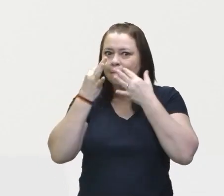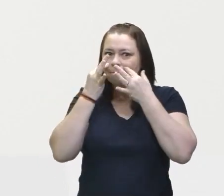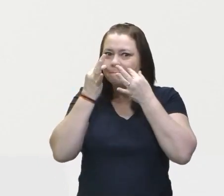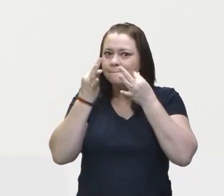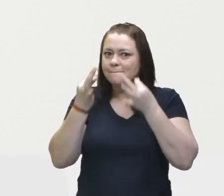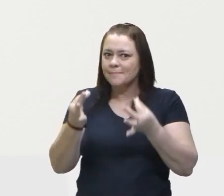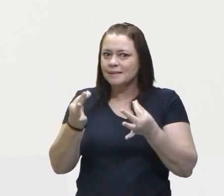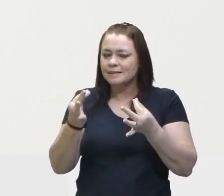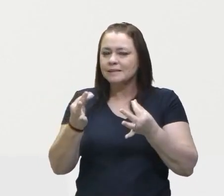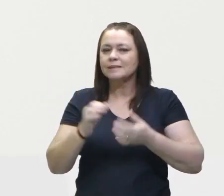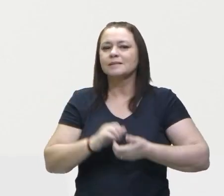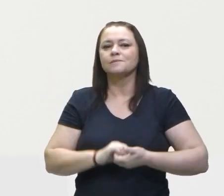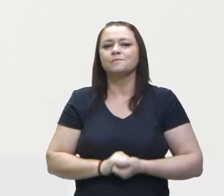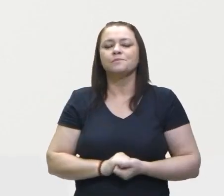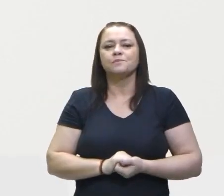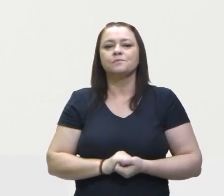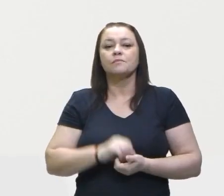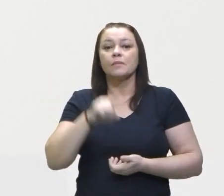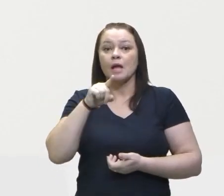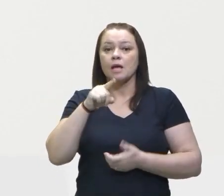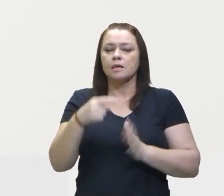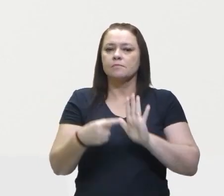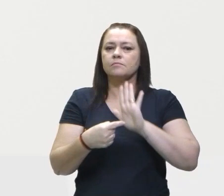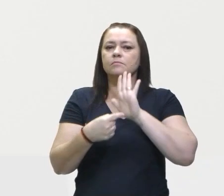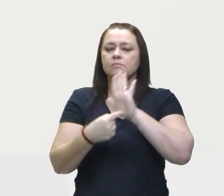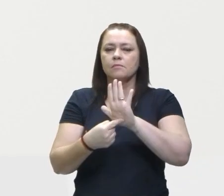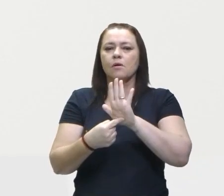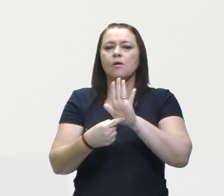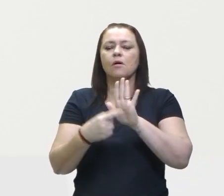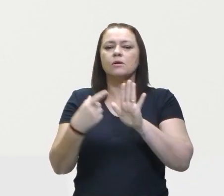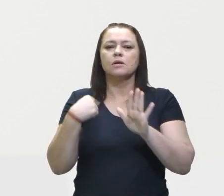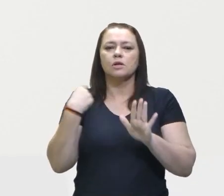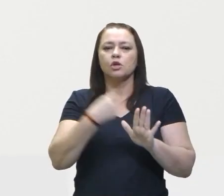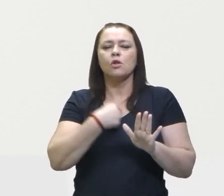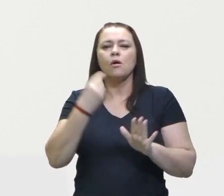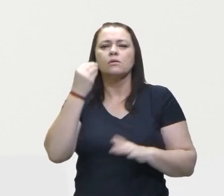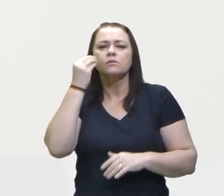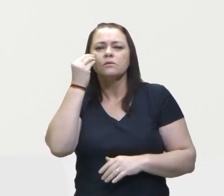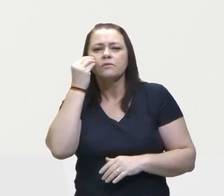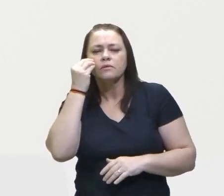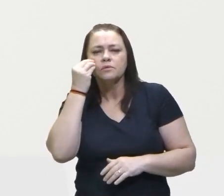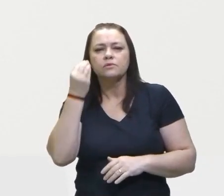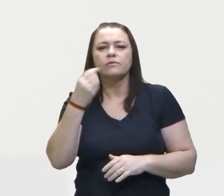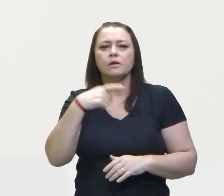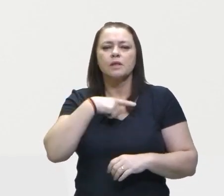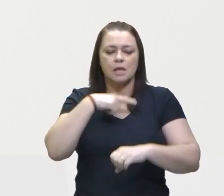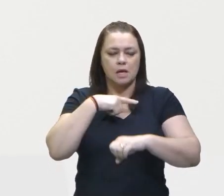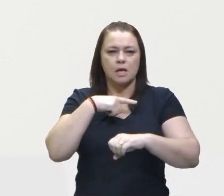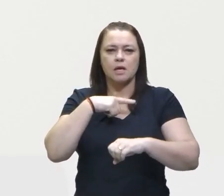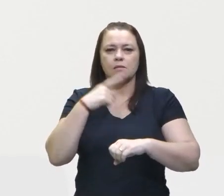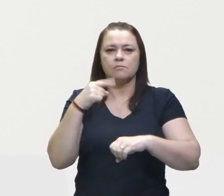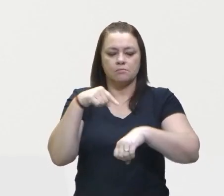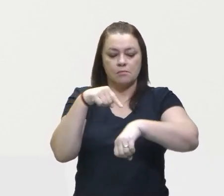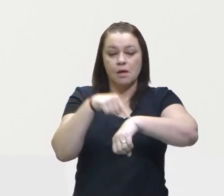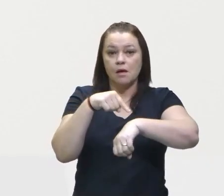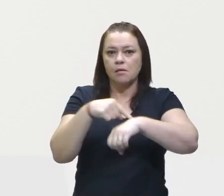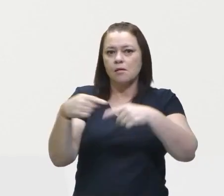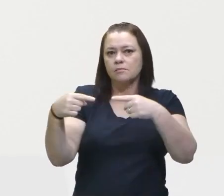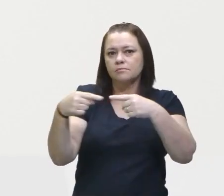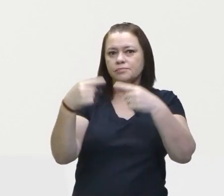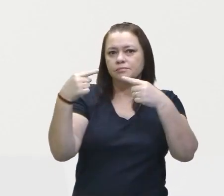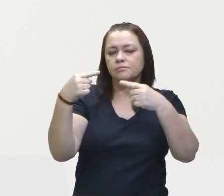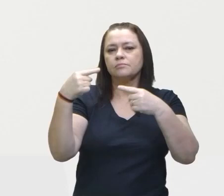o calendário. No calendário nós vamos descobrir, né, que conforme as horas vai ter os dias,